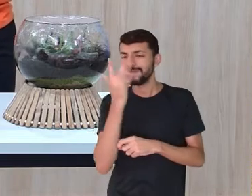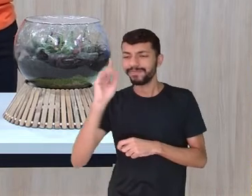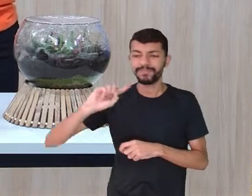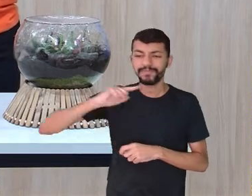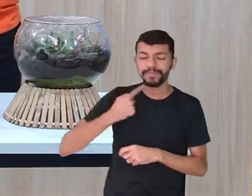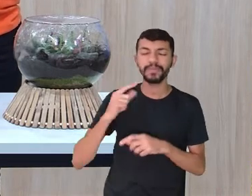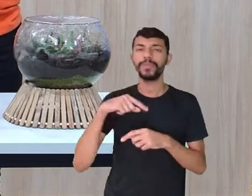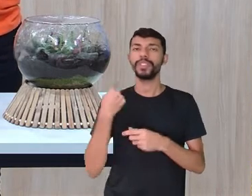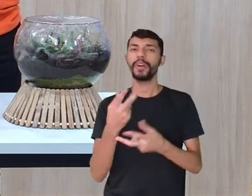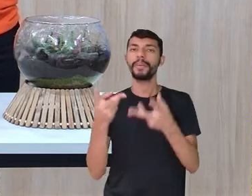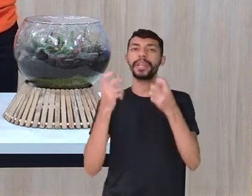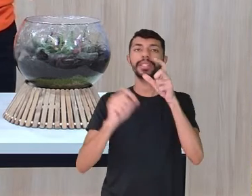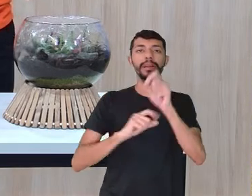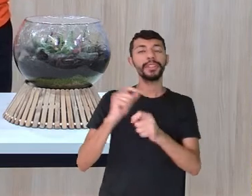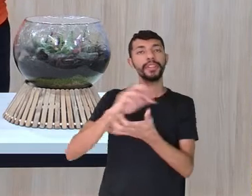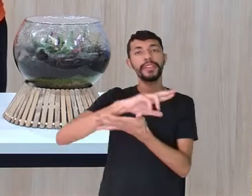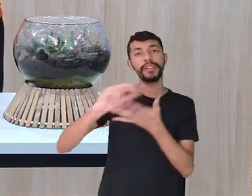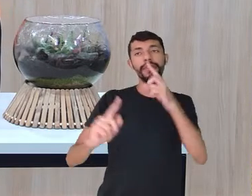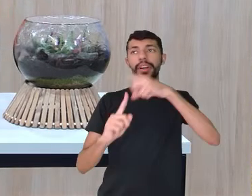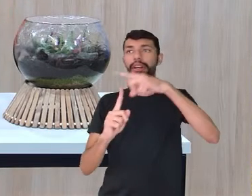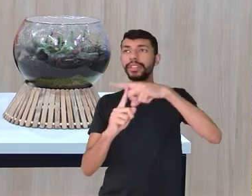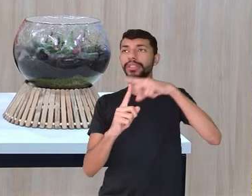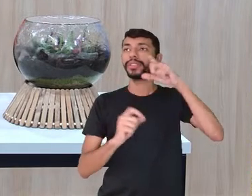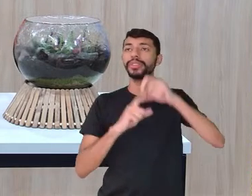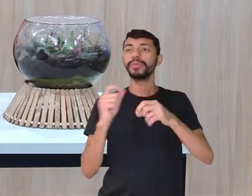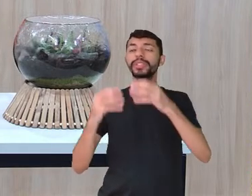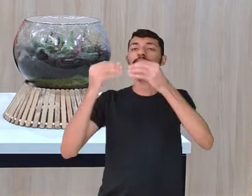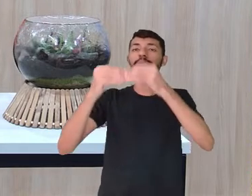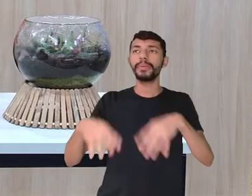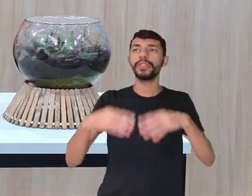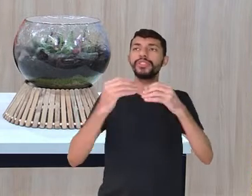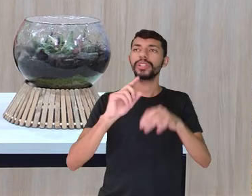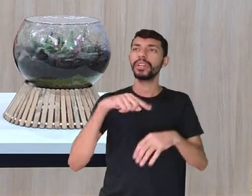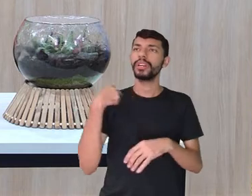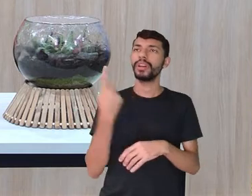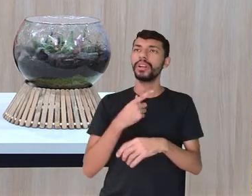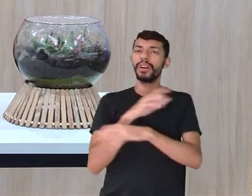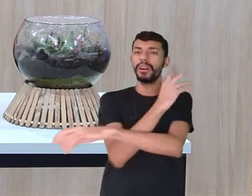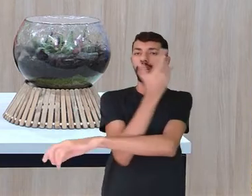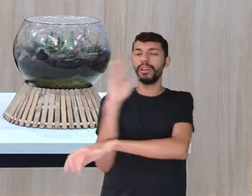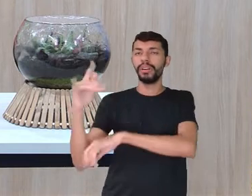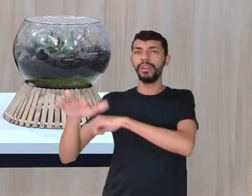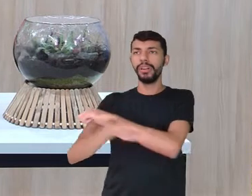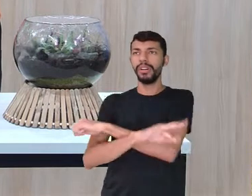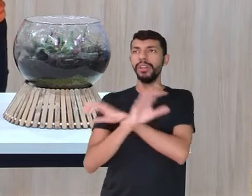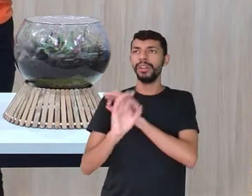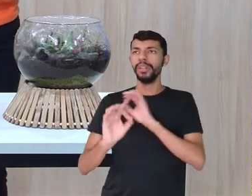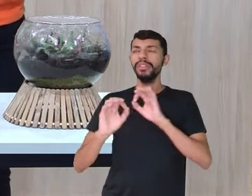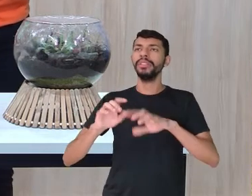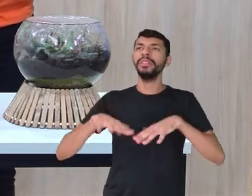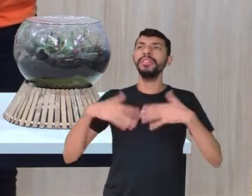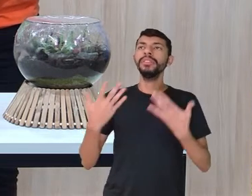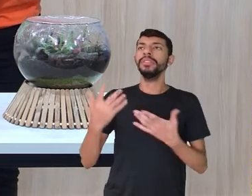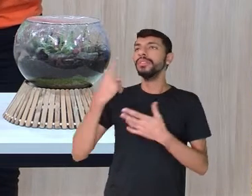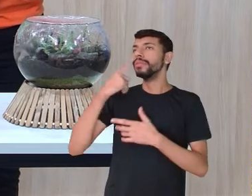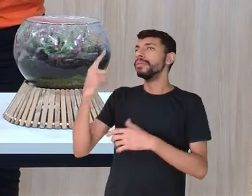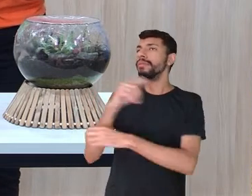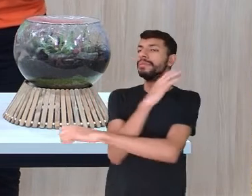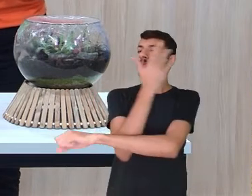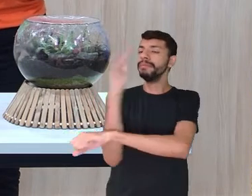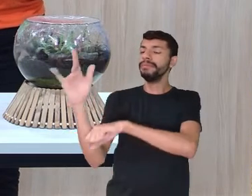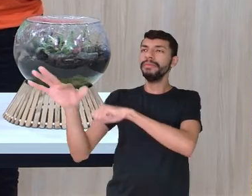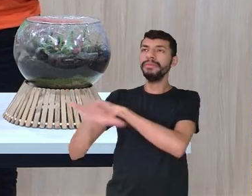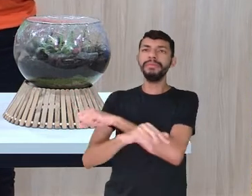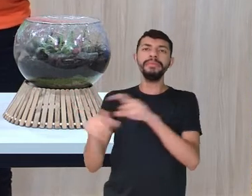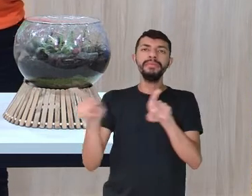que vários tipos de poluição estão afetando o nosso ecossistema. Agora, os ecossistemas, eles